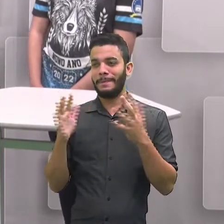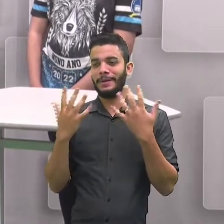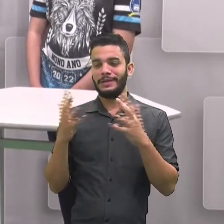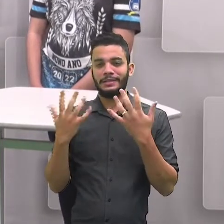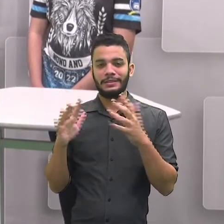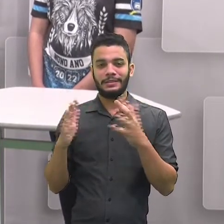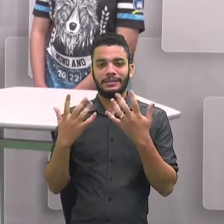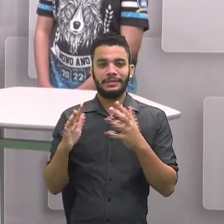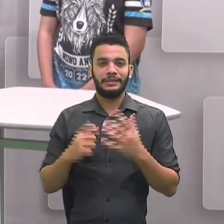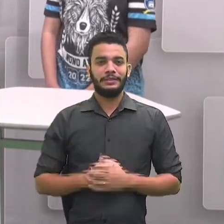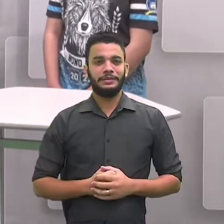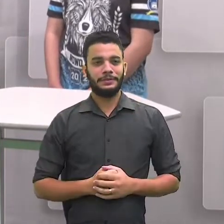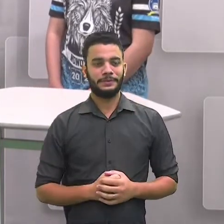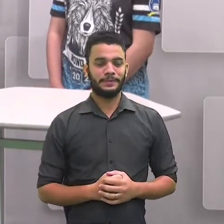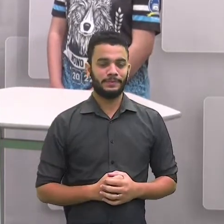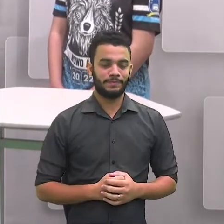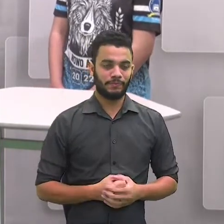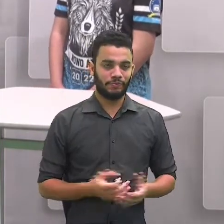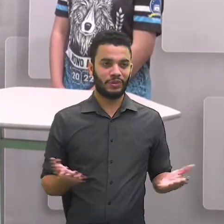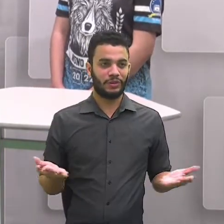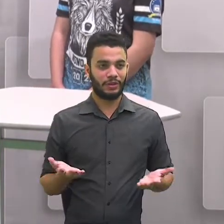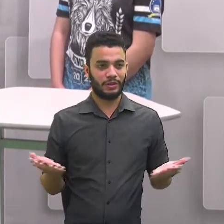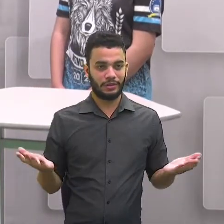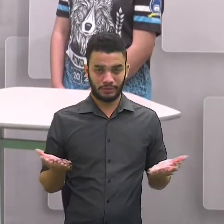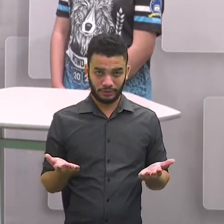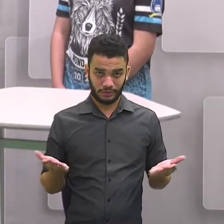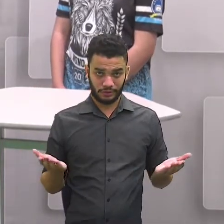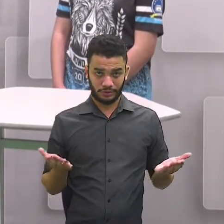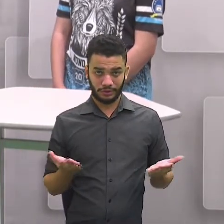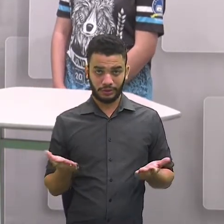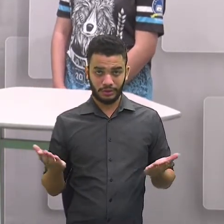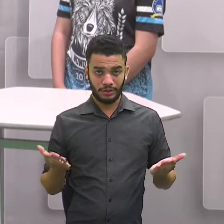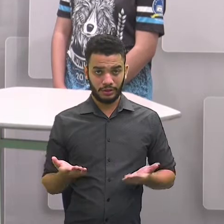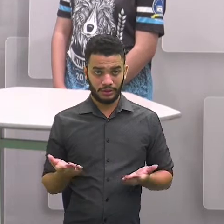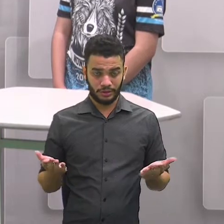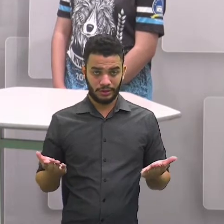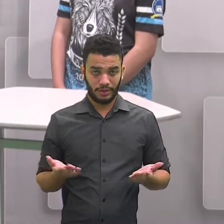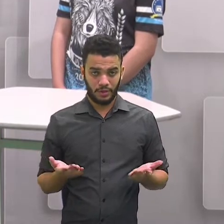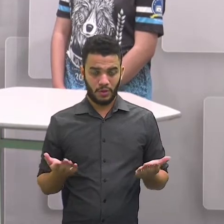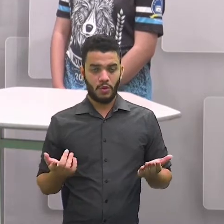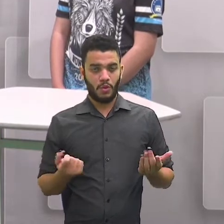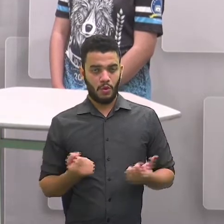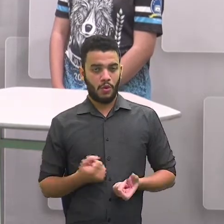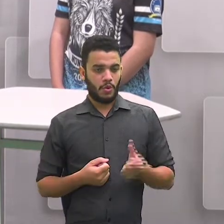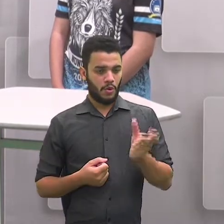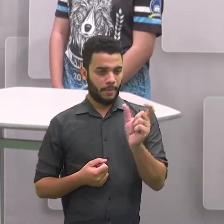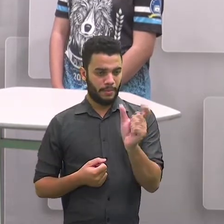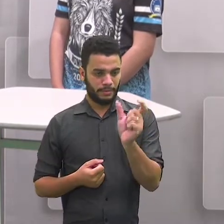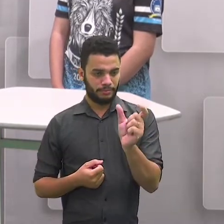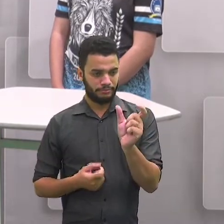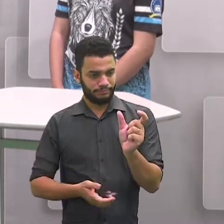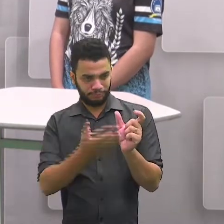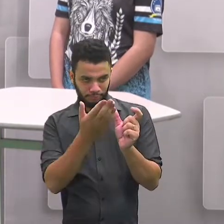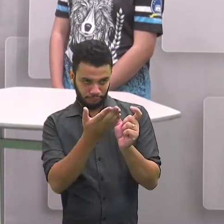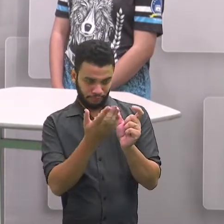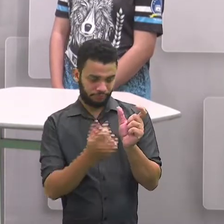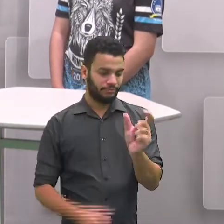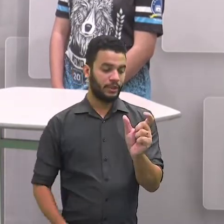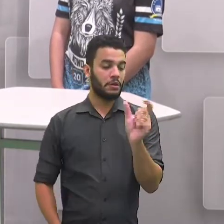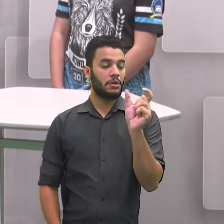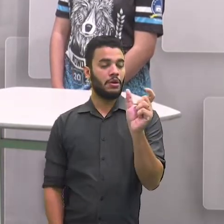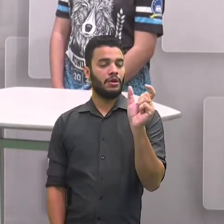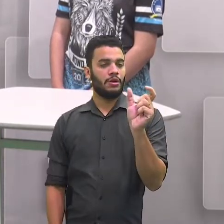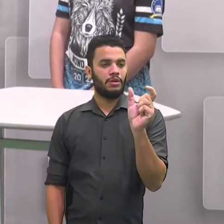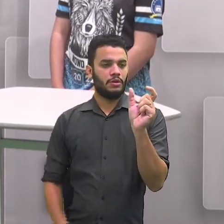Parabéns. Vamos continuar. Agora é sua vez, Yasmin. E a sua palavra